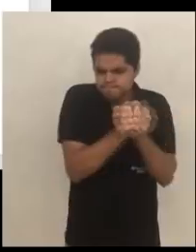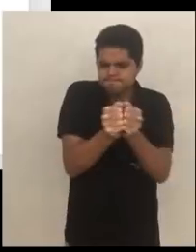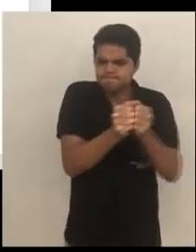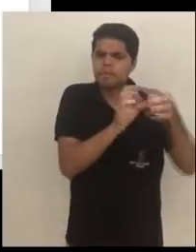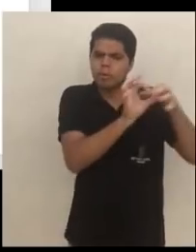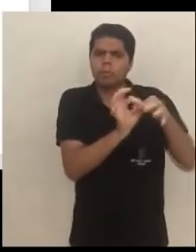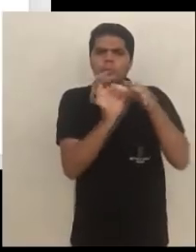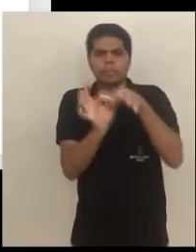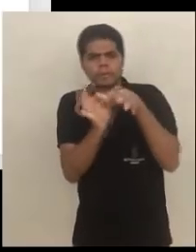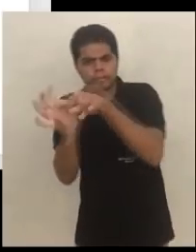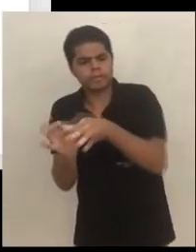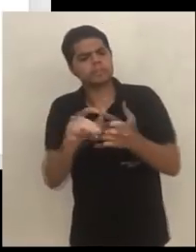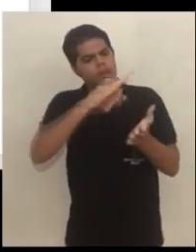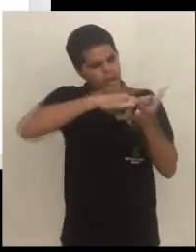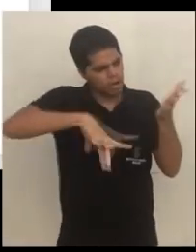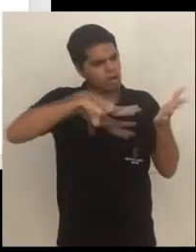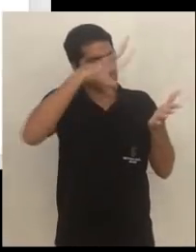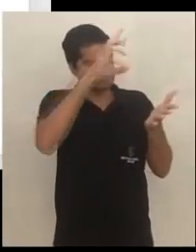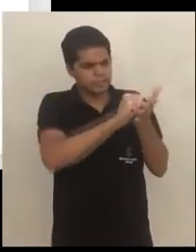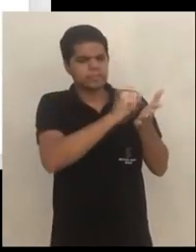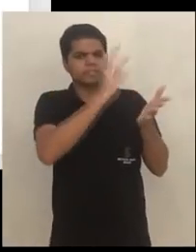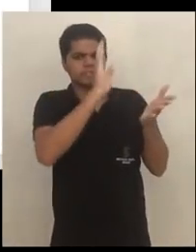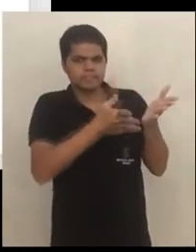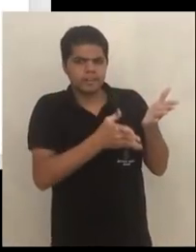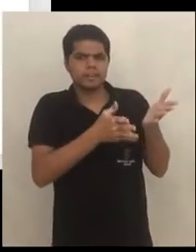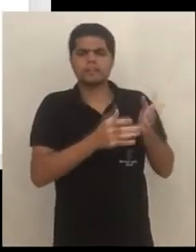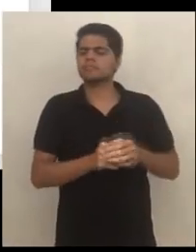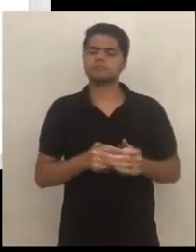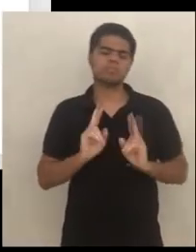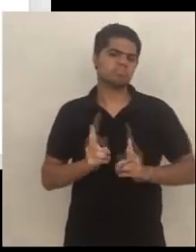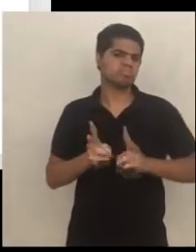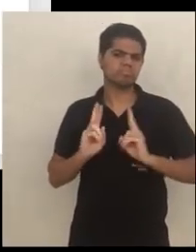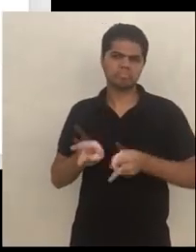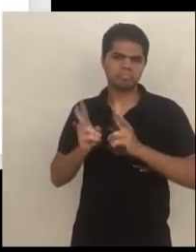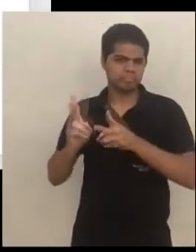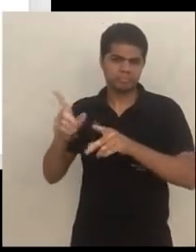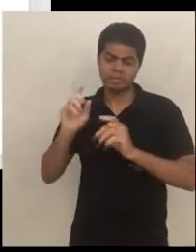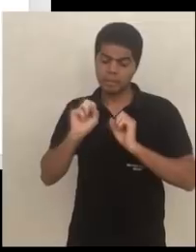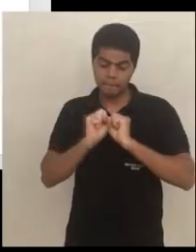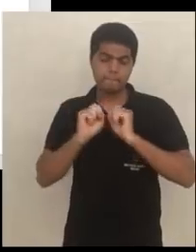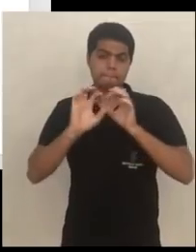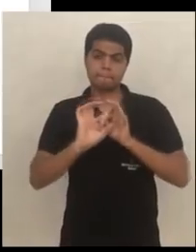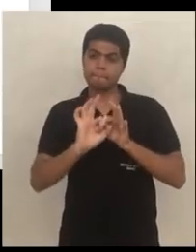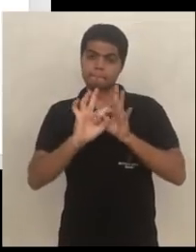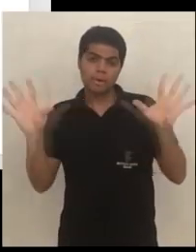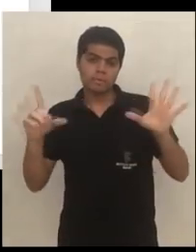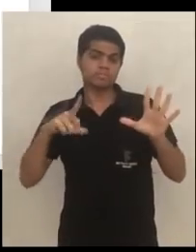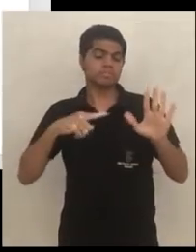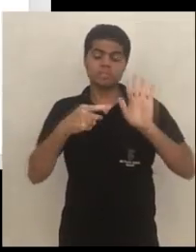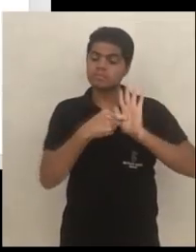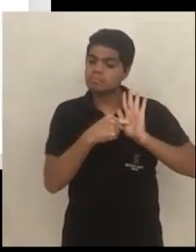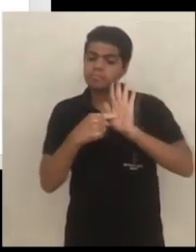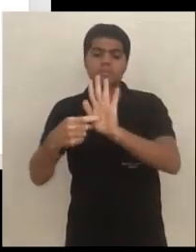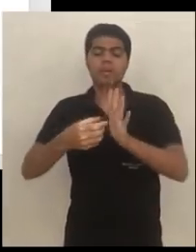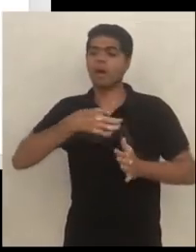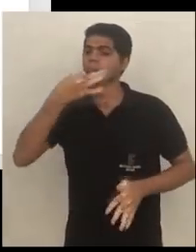é cadastrada e em todo momento a CEPORG ela está, diria assim, se manifestando